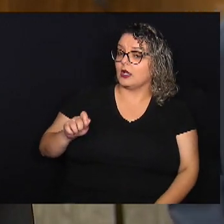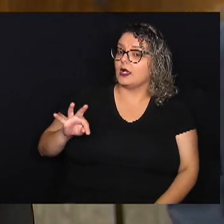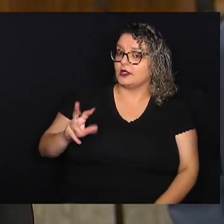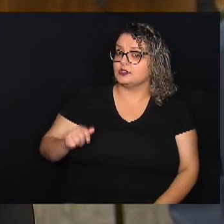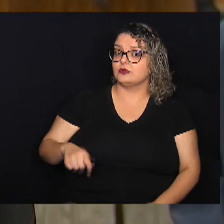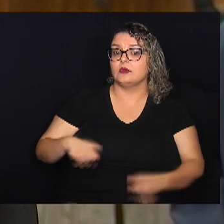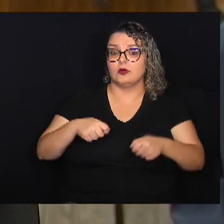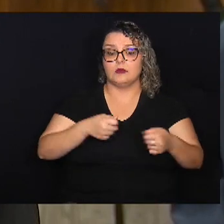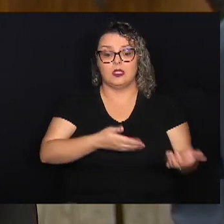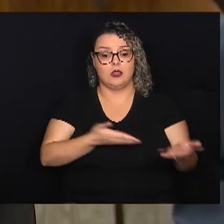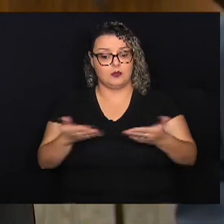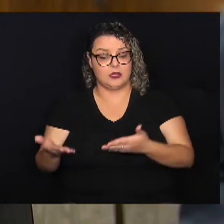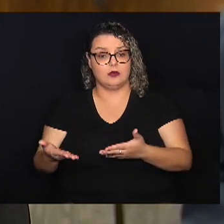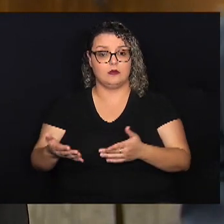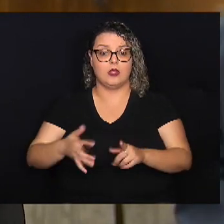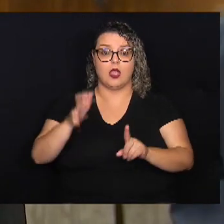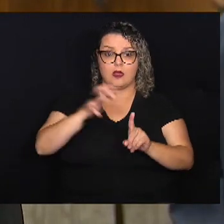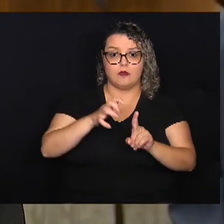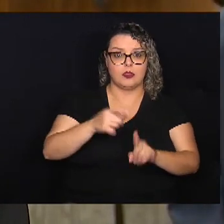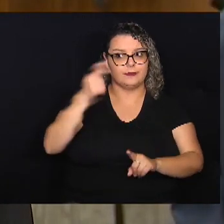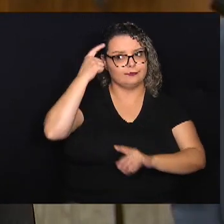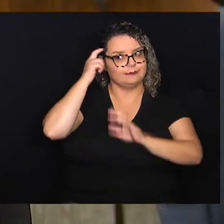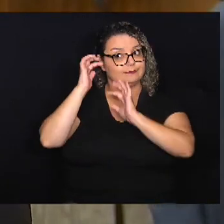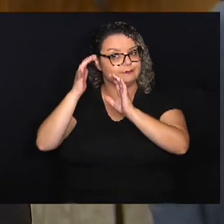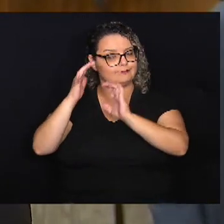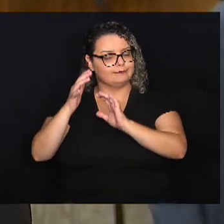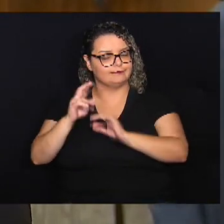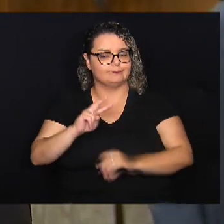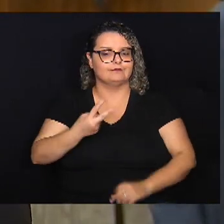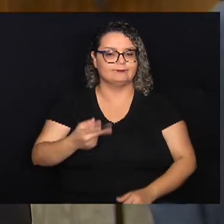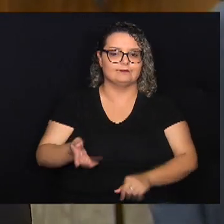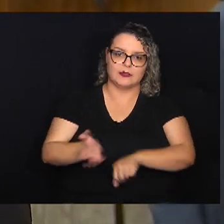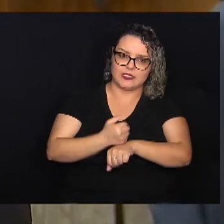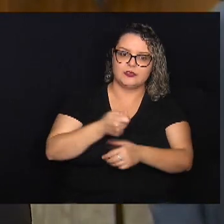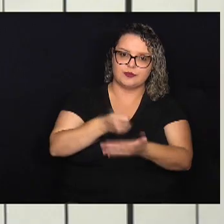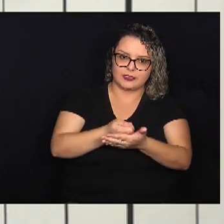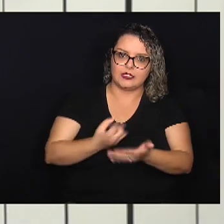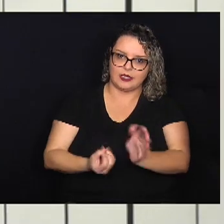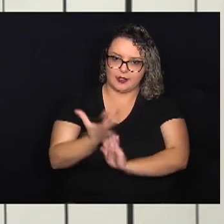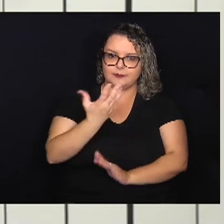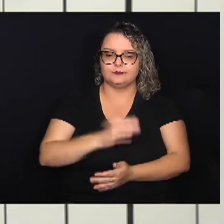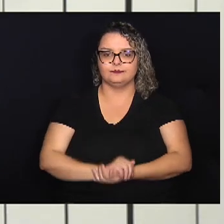apresentar um impacto, ele vai pensar 2 vezes antes de criar uma obrigação.